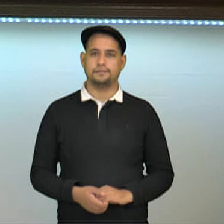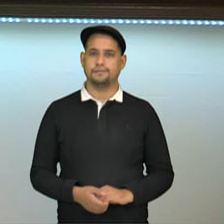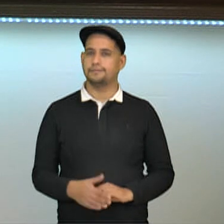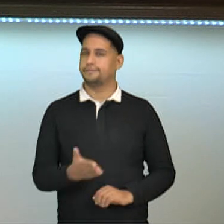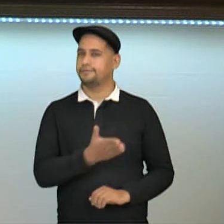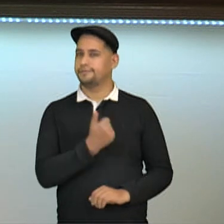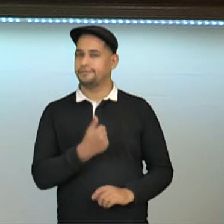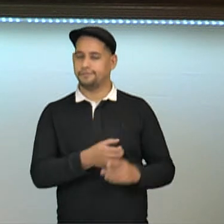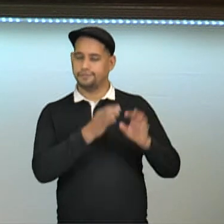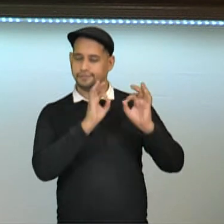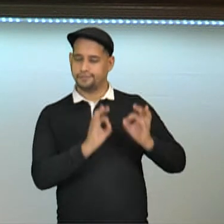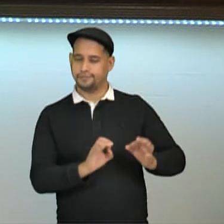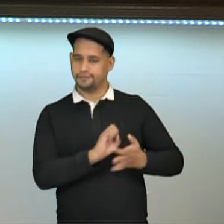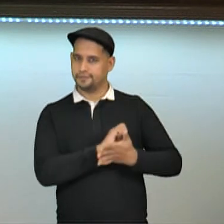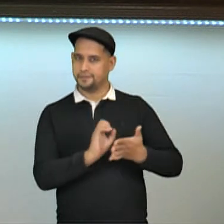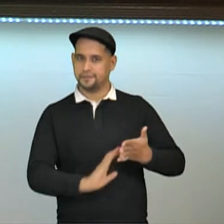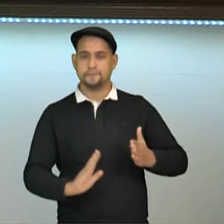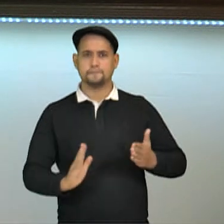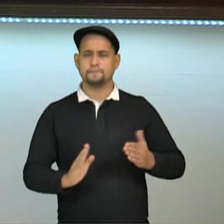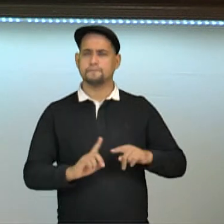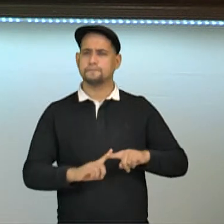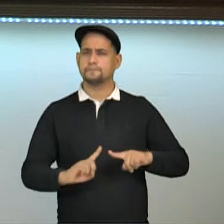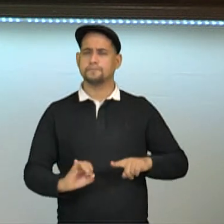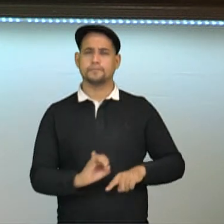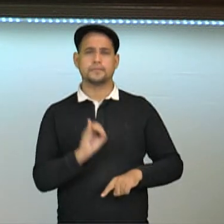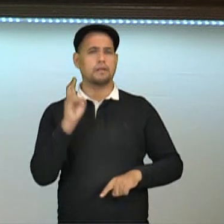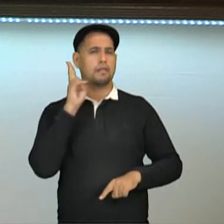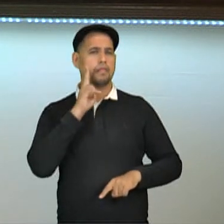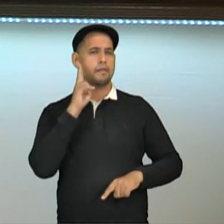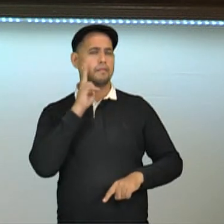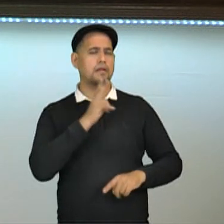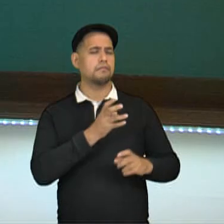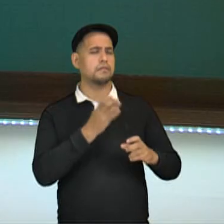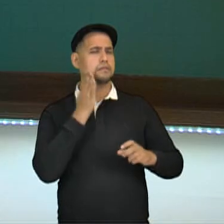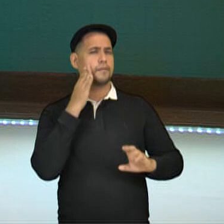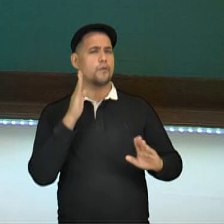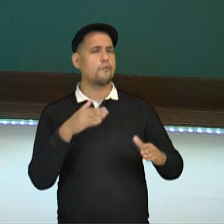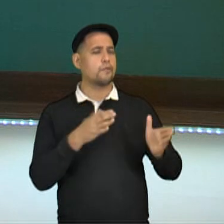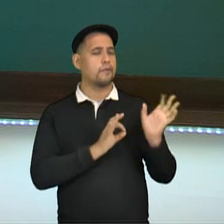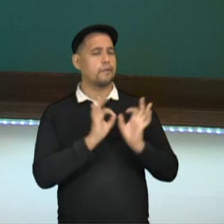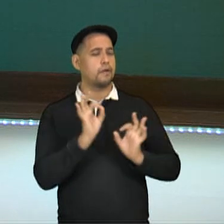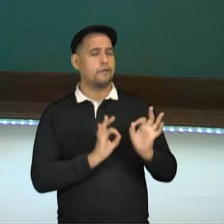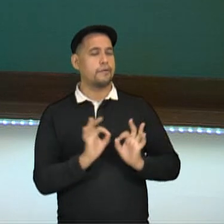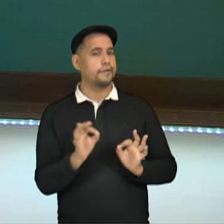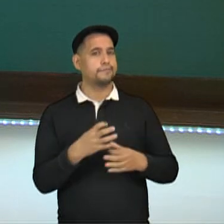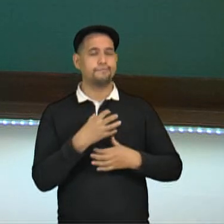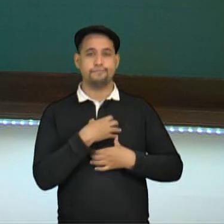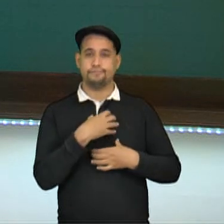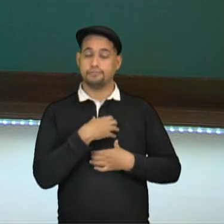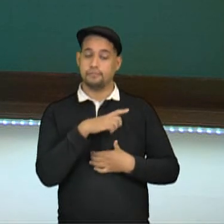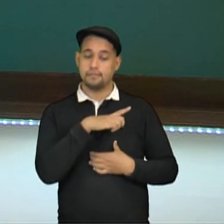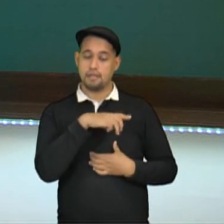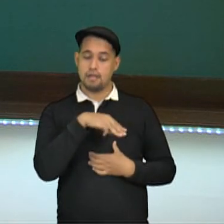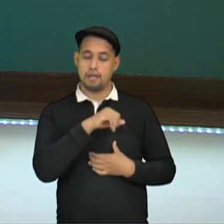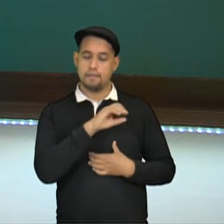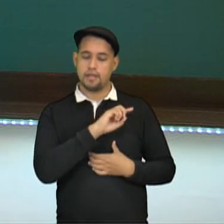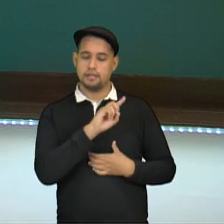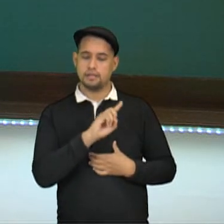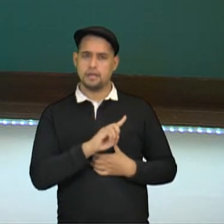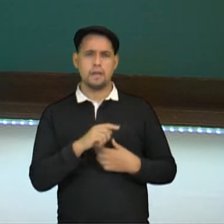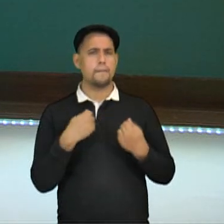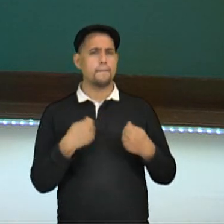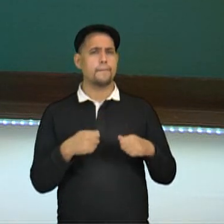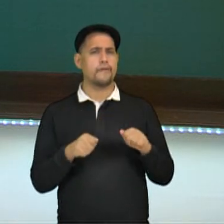Vamos corrigir então o exercício? Então, lembrando que ele quer saber qual é a ordem, né, ou o tipo dessa matriz. Então, o que eu